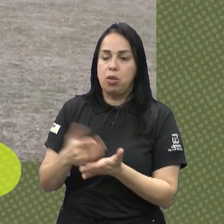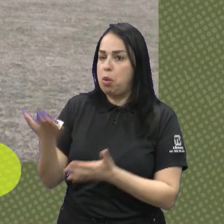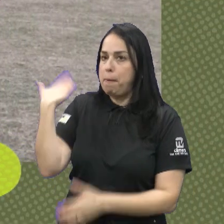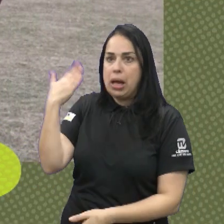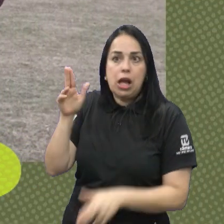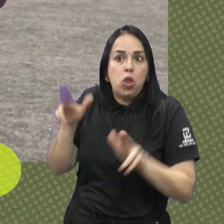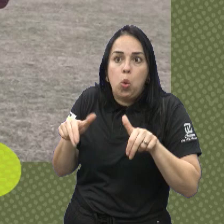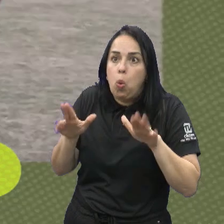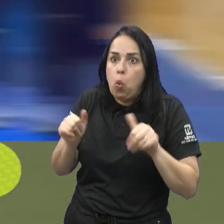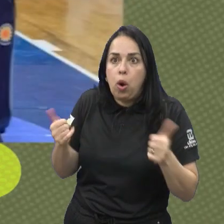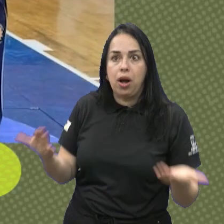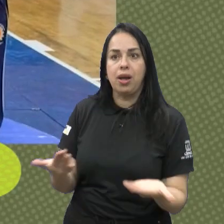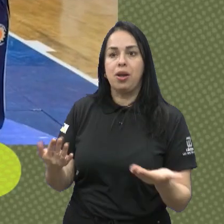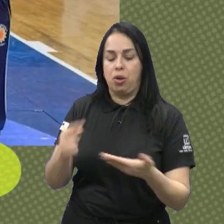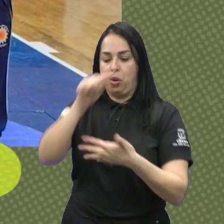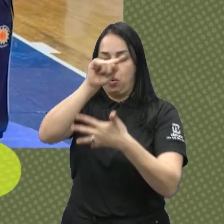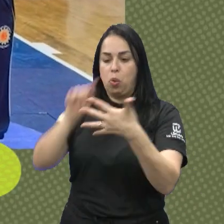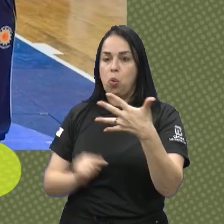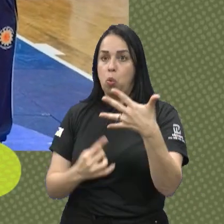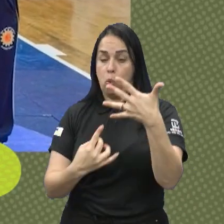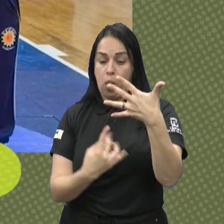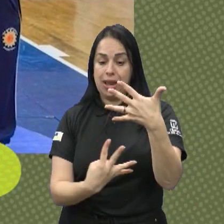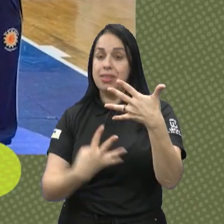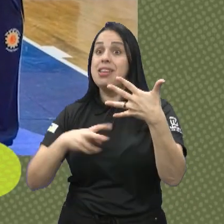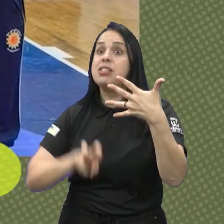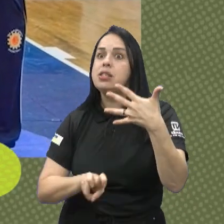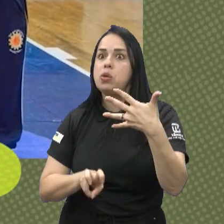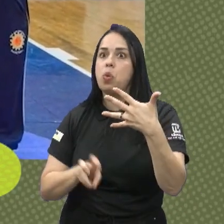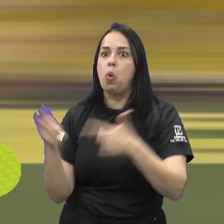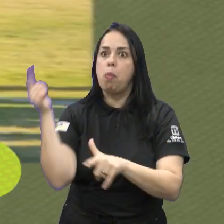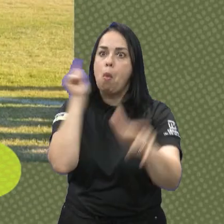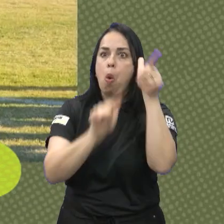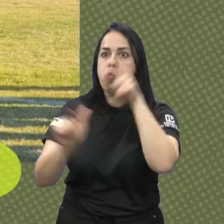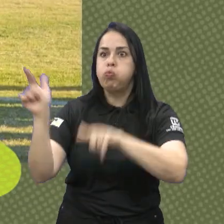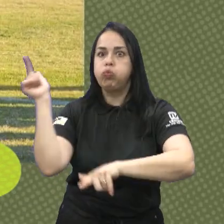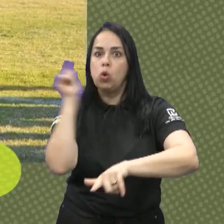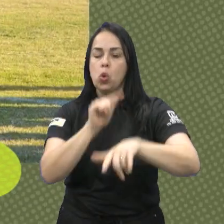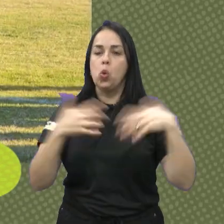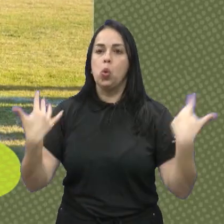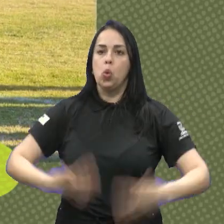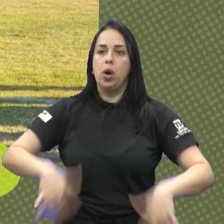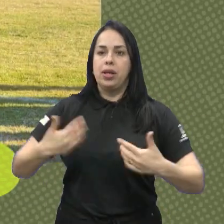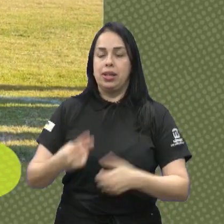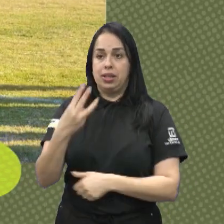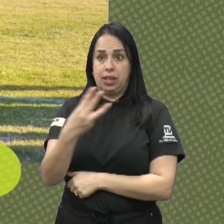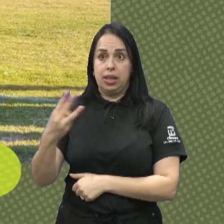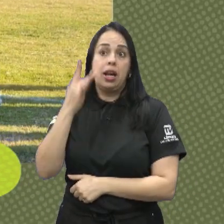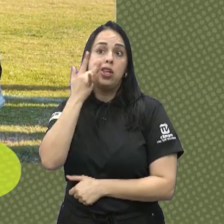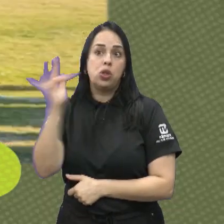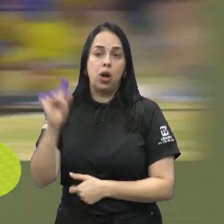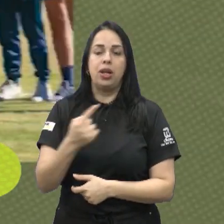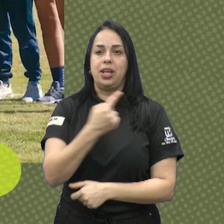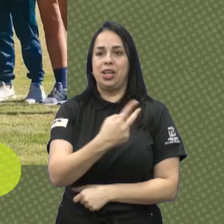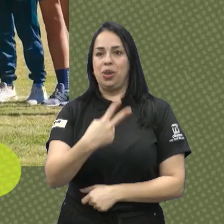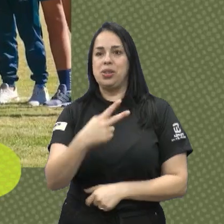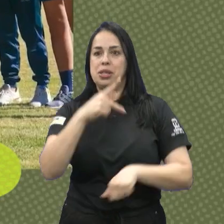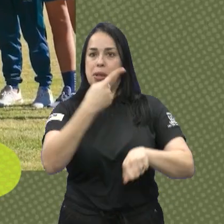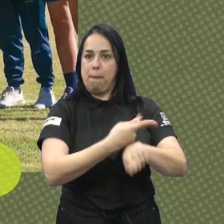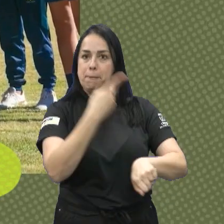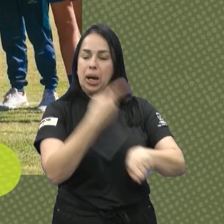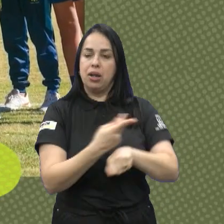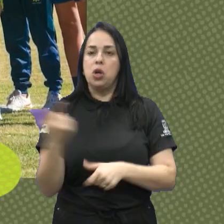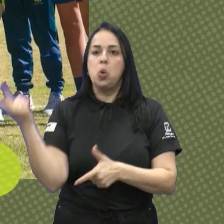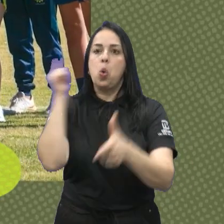isso. Então, das 45 competições que nós tivemos aqui, nós tivemos medalhas em todas elas. 33 de ouro e 12 de prata. Nós